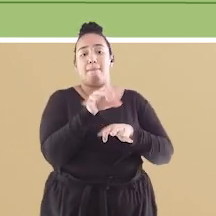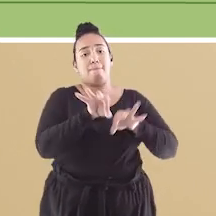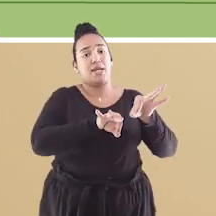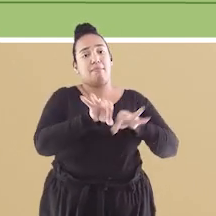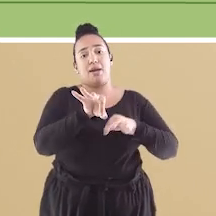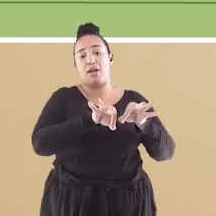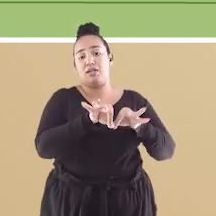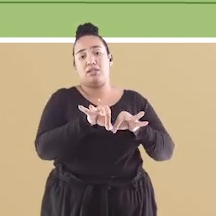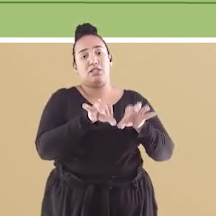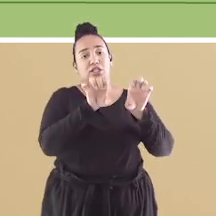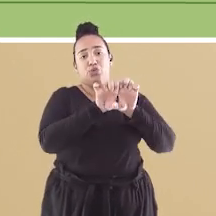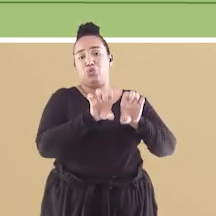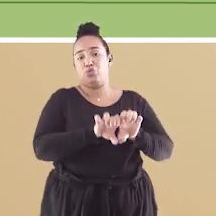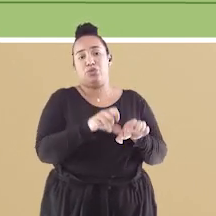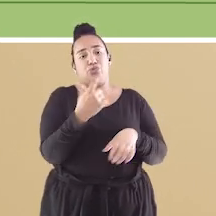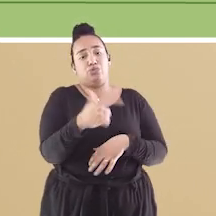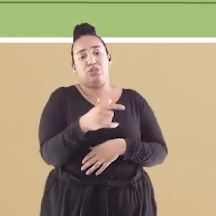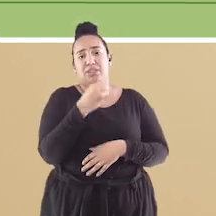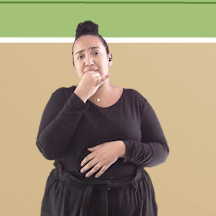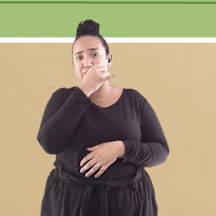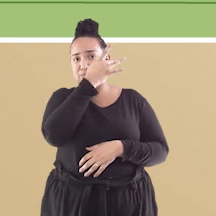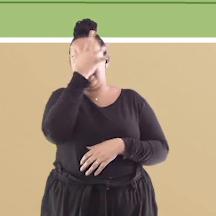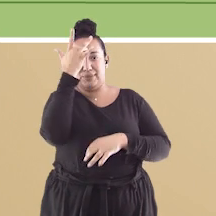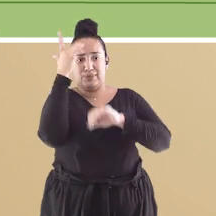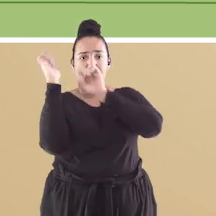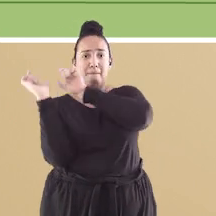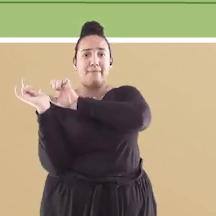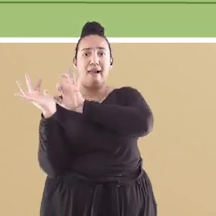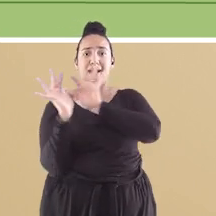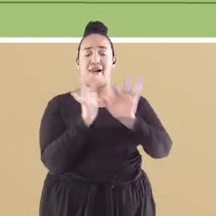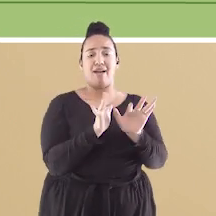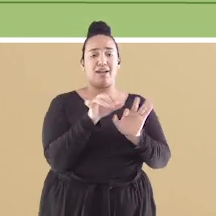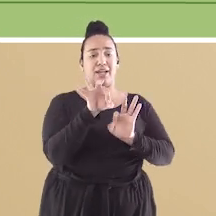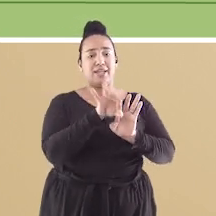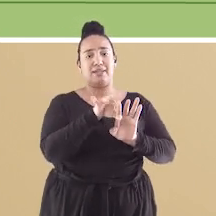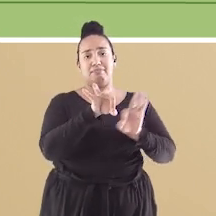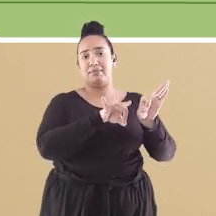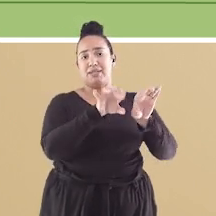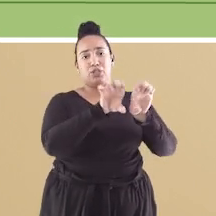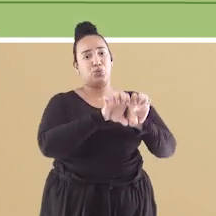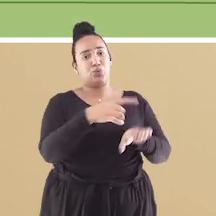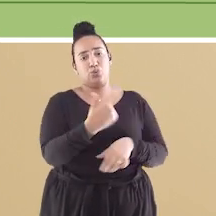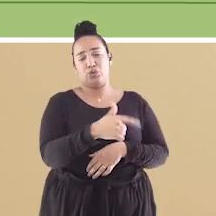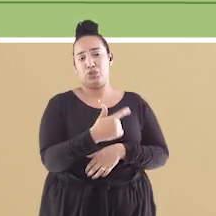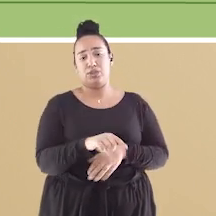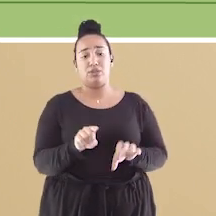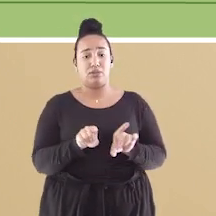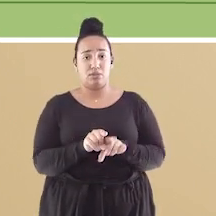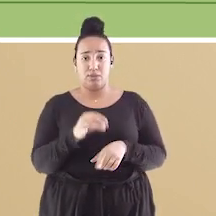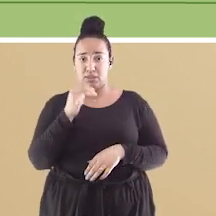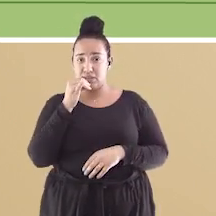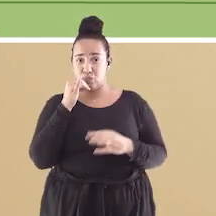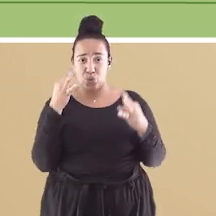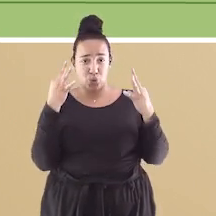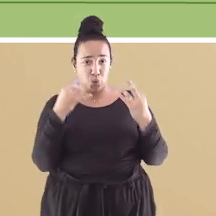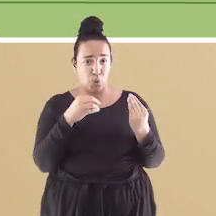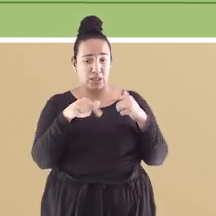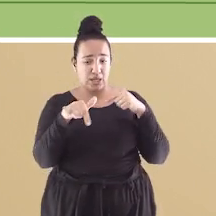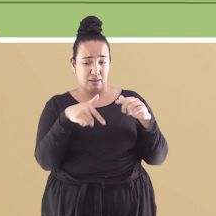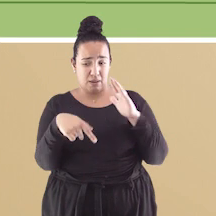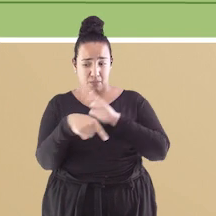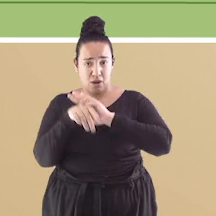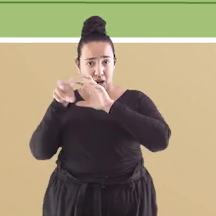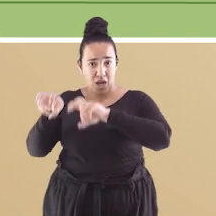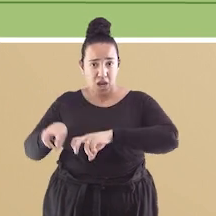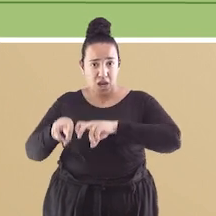preparadas estruturalmente para receber tantas pessoas. Além disso, nem toda mão de obra vinda do